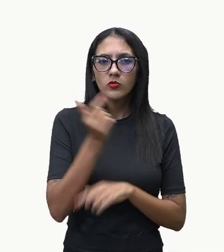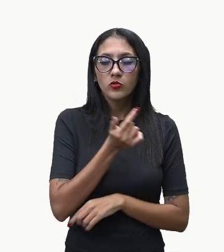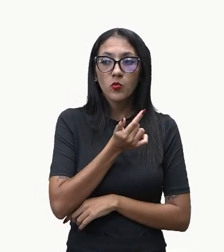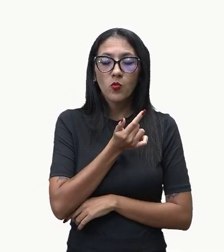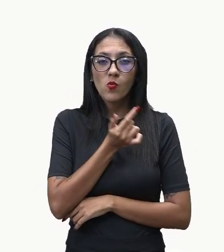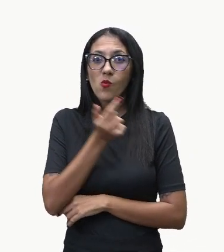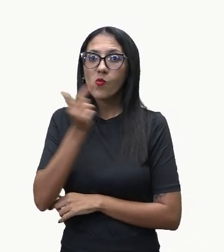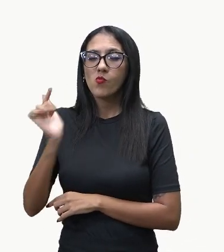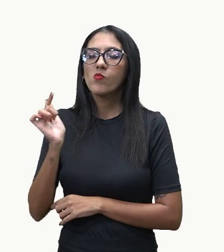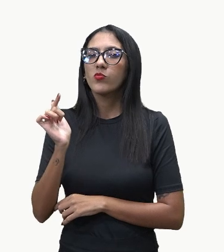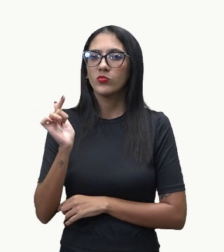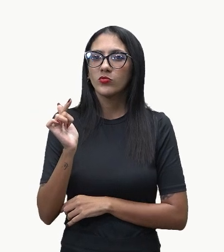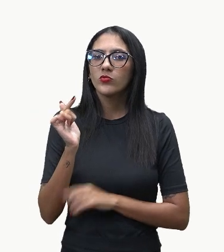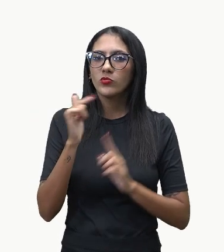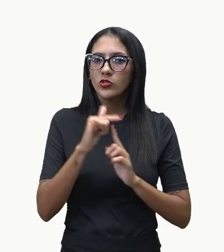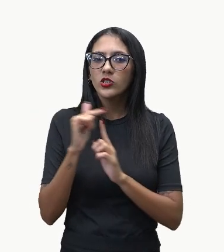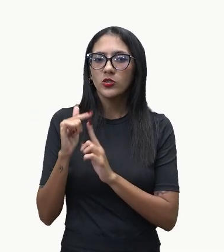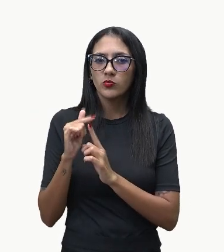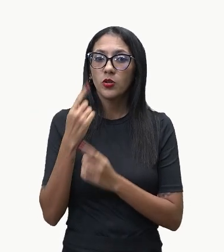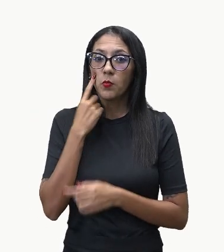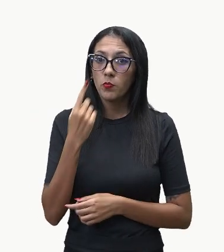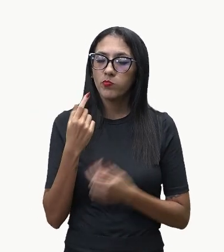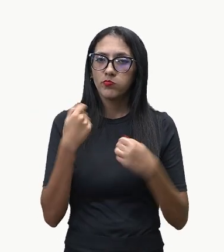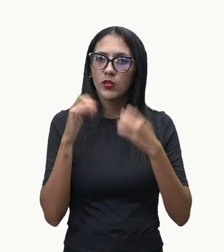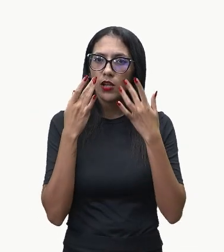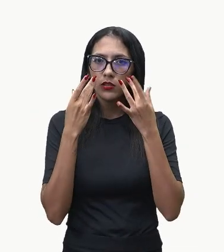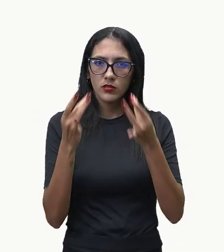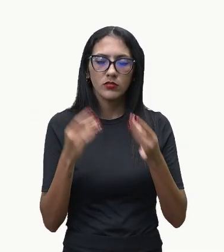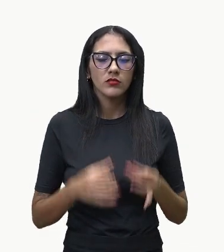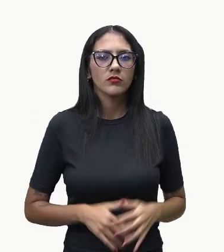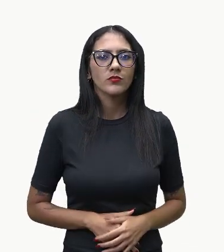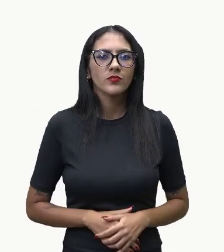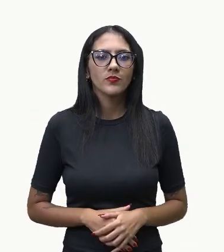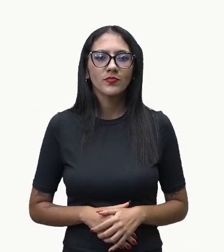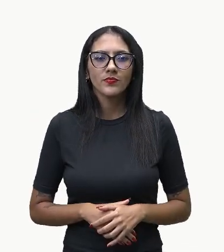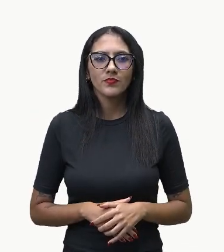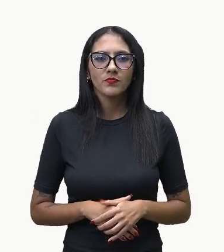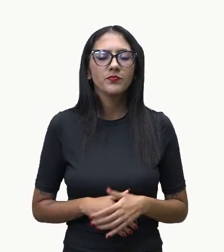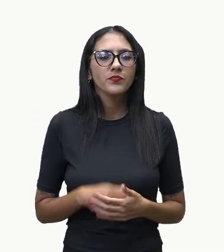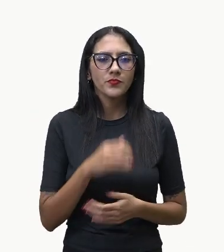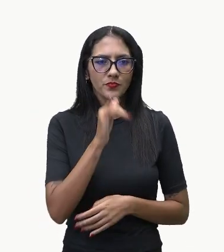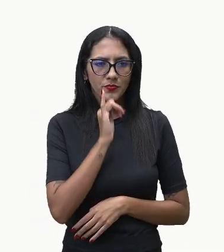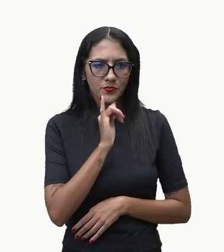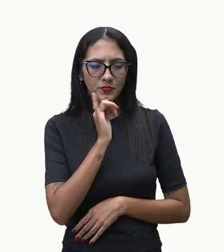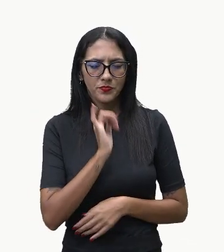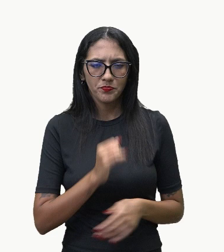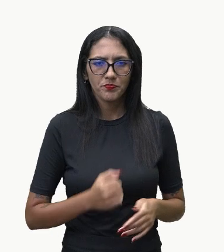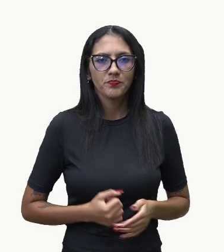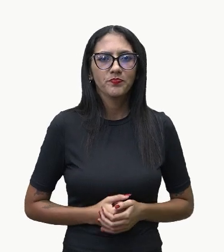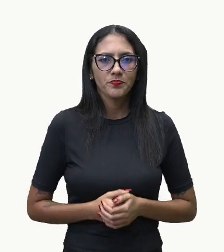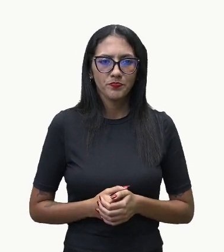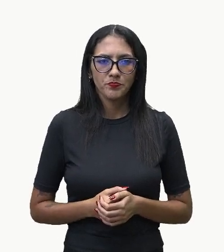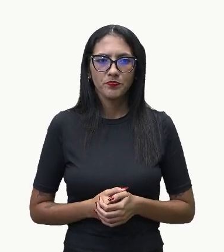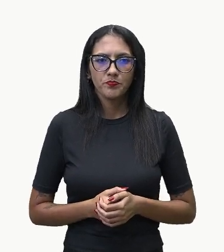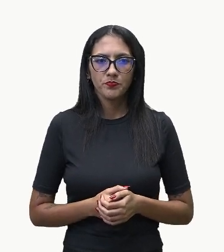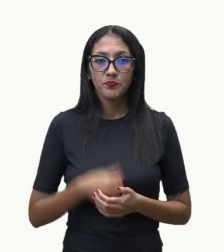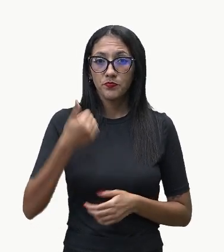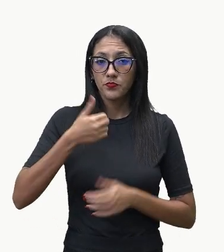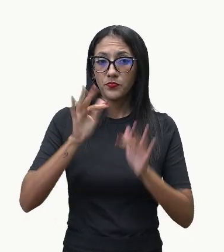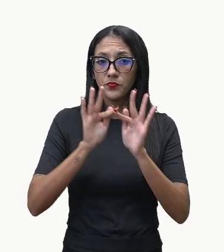figura de construção, tá, gente? Então fiquemos atentos. Aí vamos ao exemplo. Na sala de